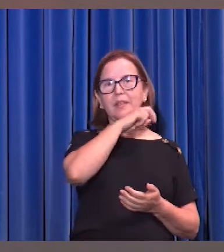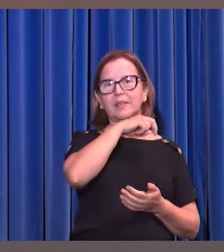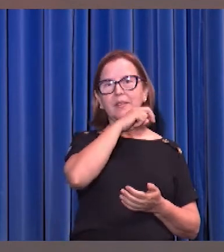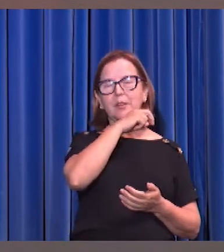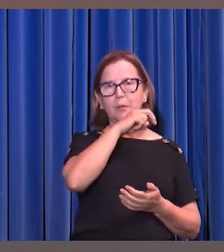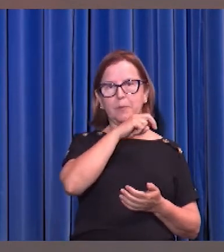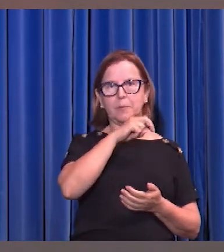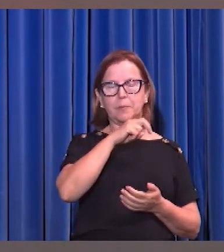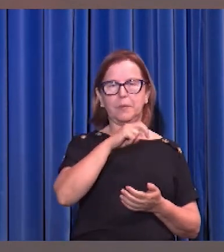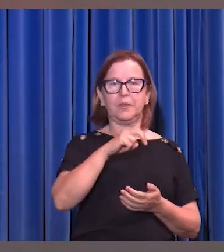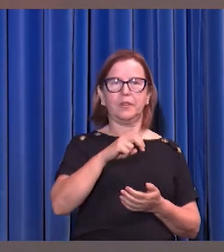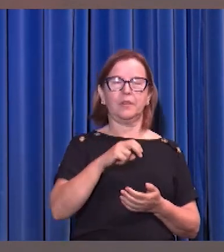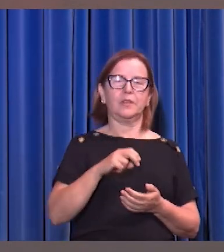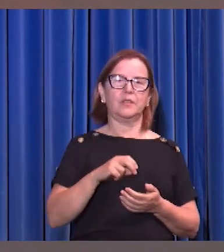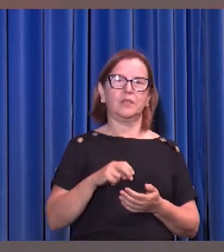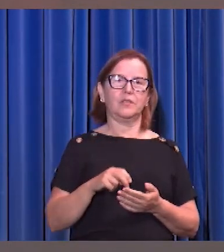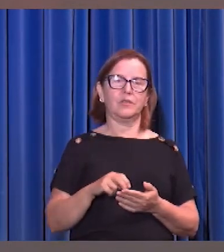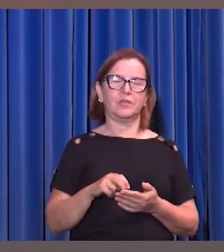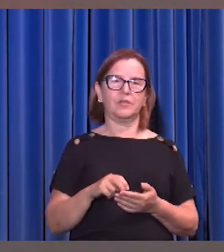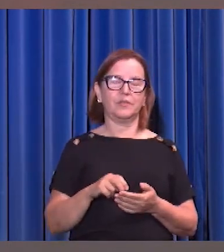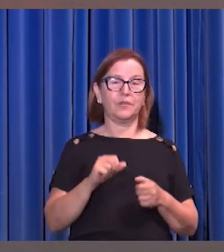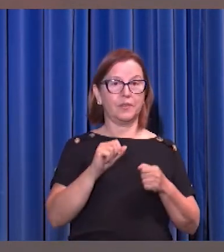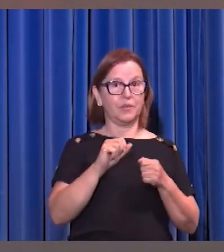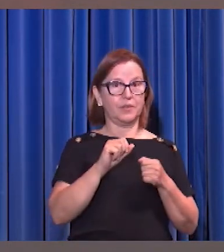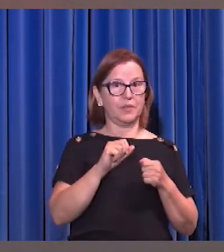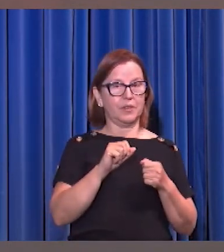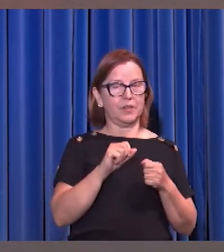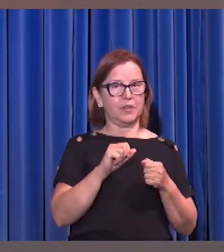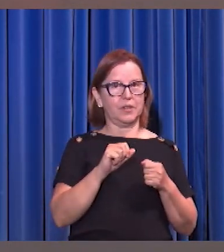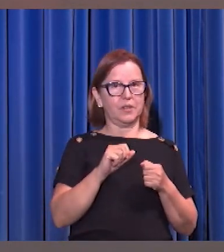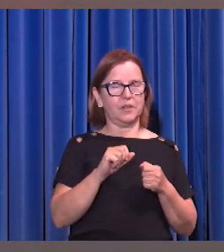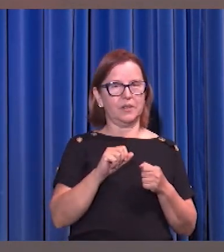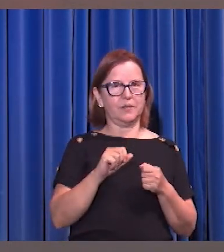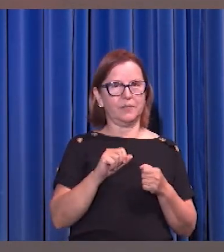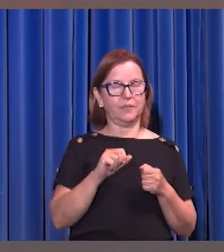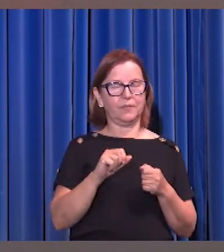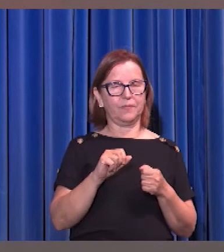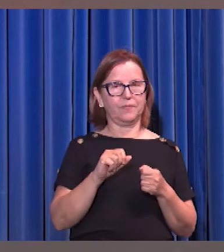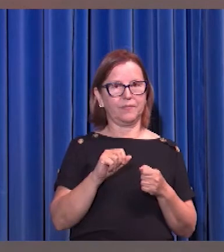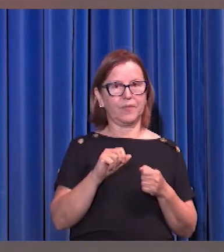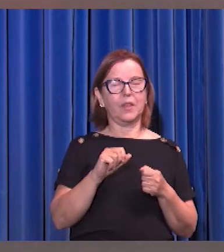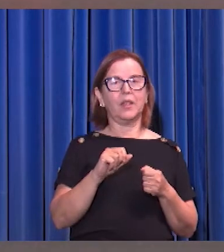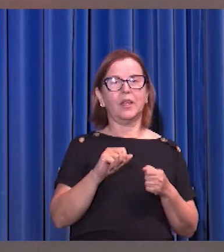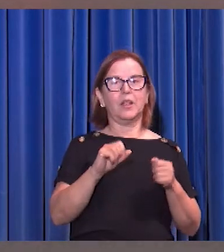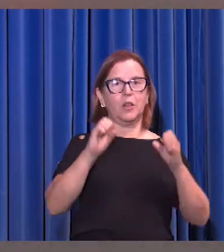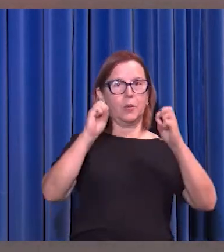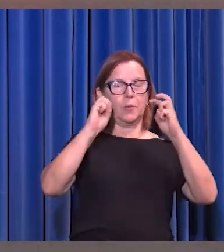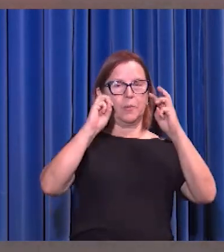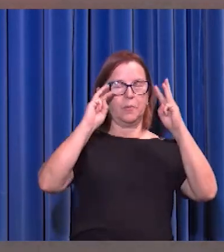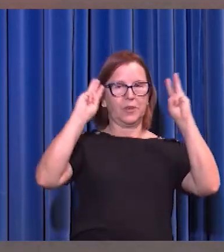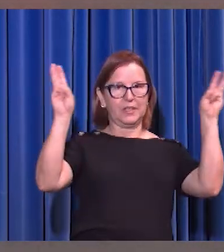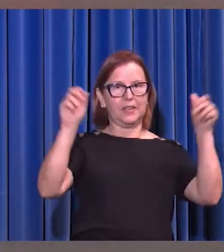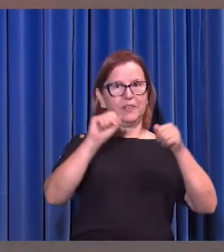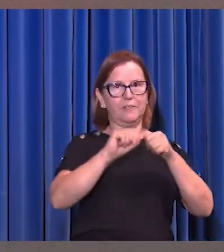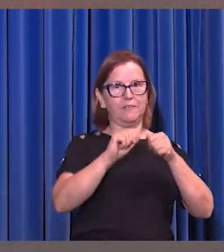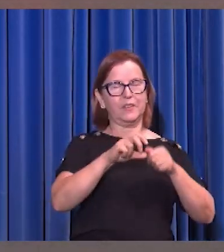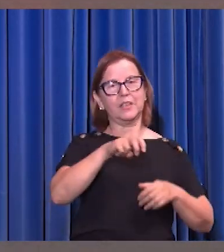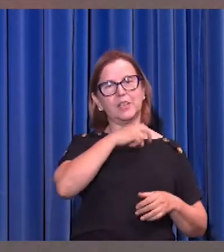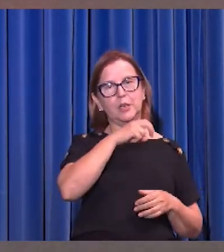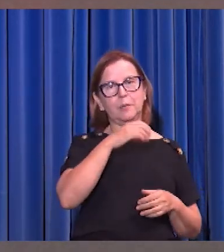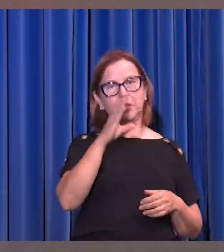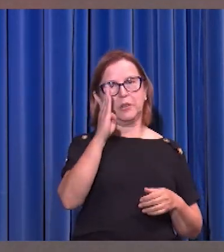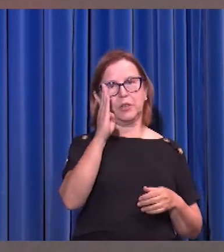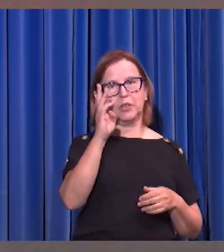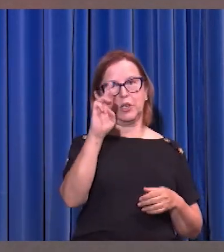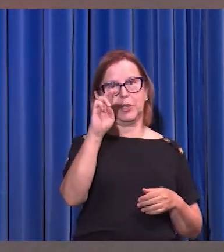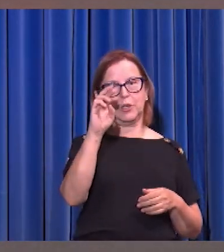Aparentemente, alguém preservou aquela serpente. E o que aconteceu com o tempo? As pessoas começaram a idolatrar a serpente de bronze.